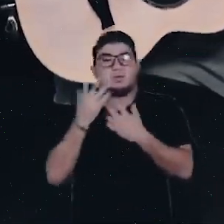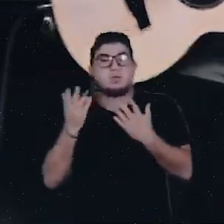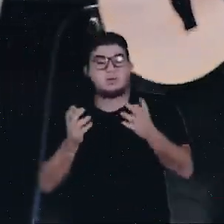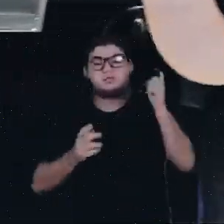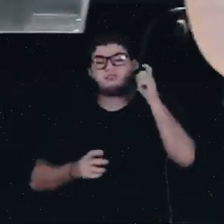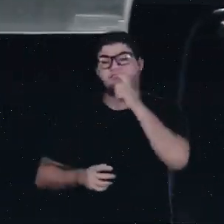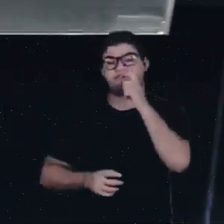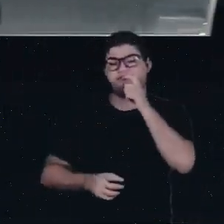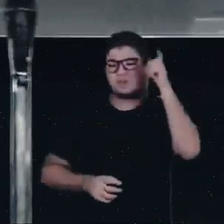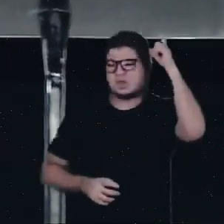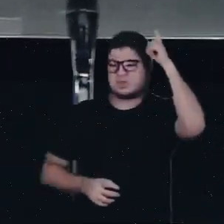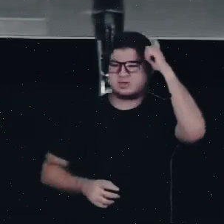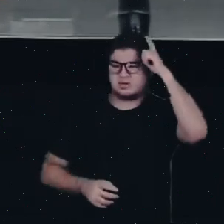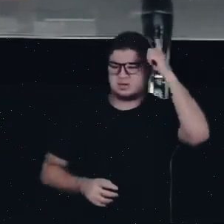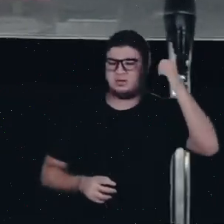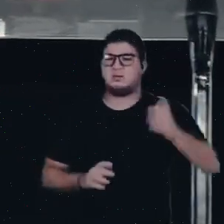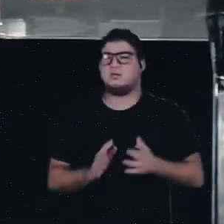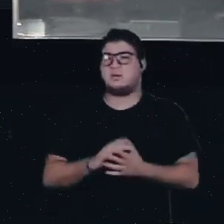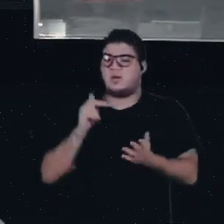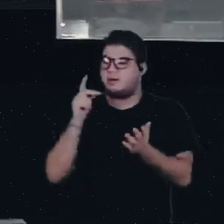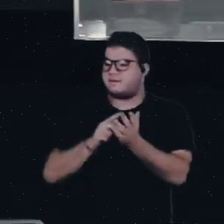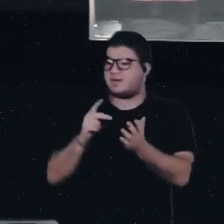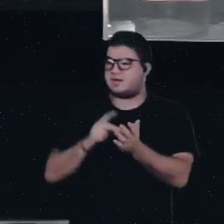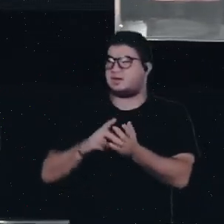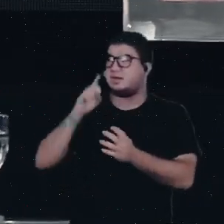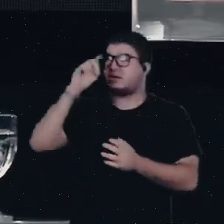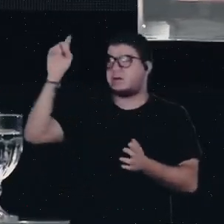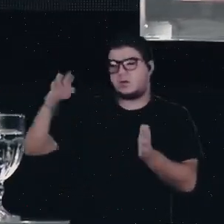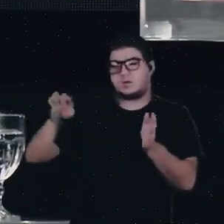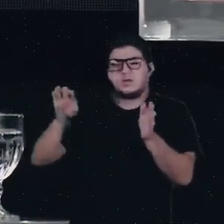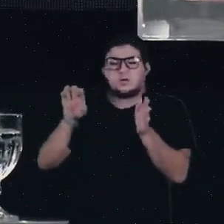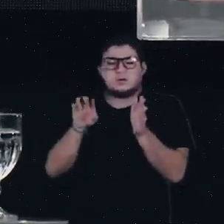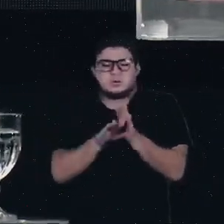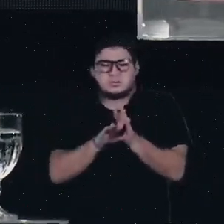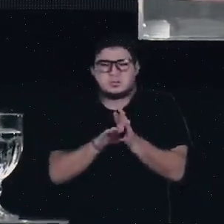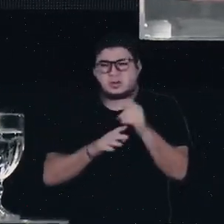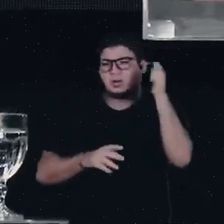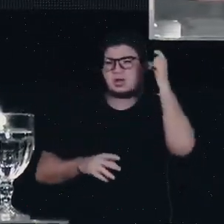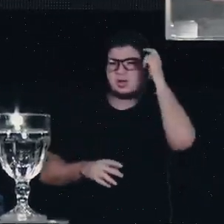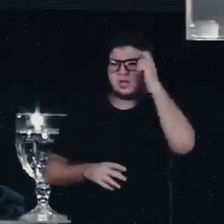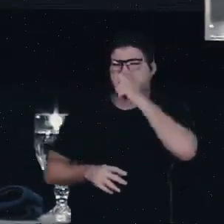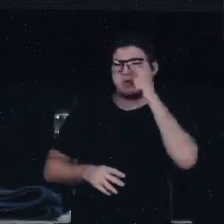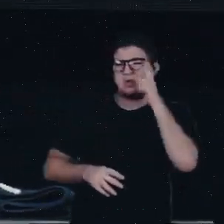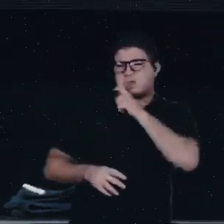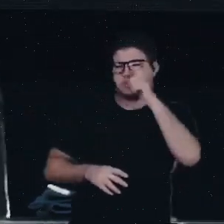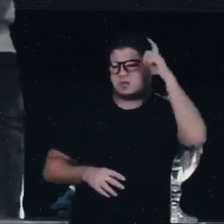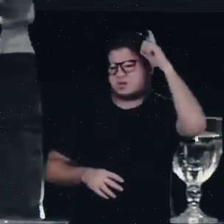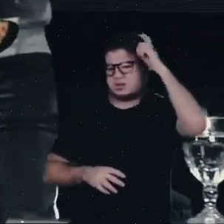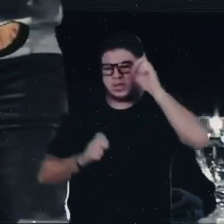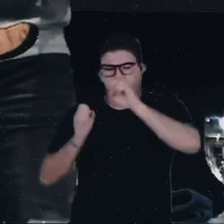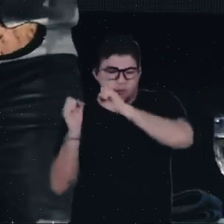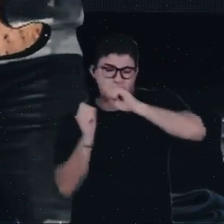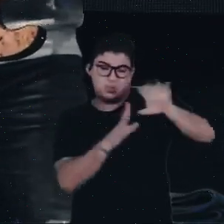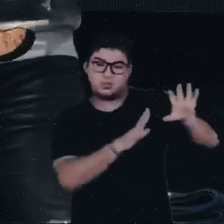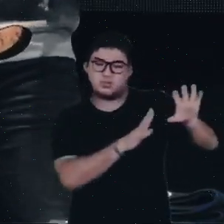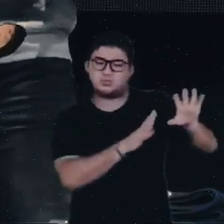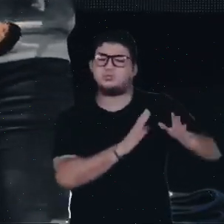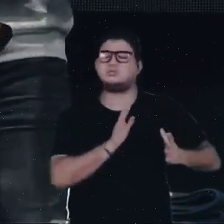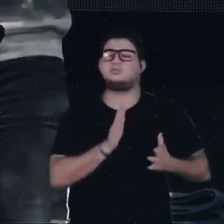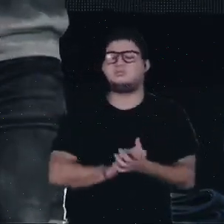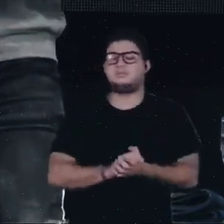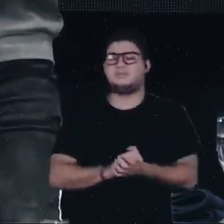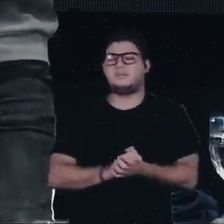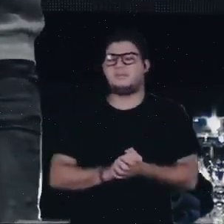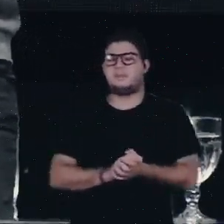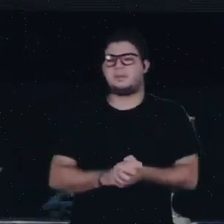diabo. Ou seja, quando a verdade de Deus chega, as mentiras do diabo têm que correr. Mas isso